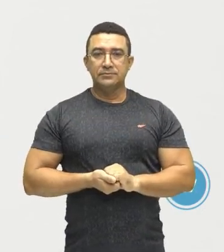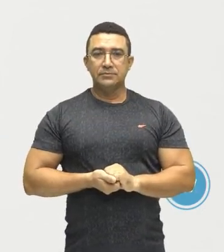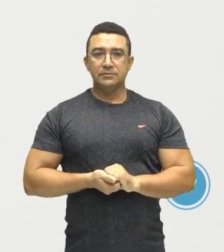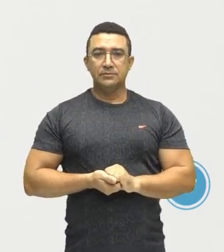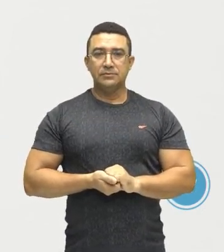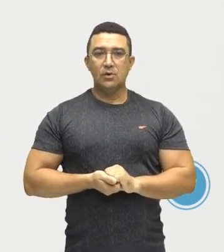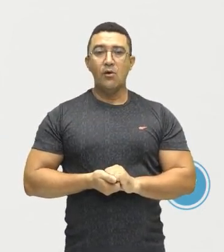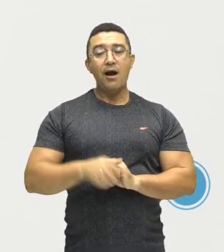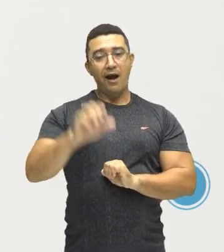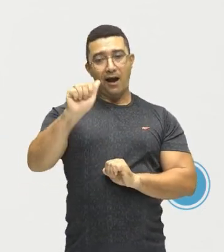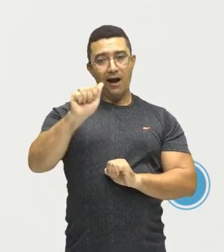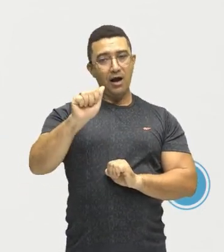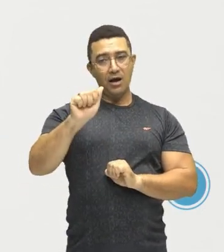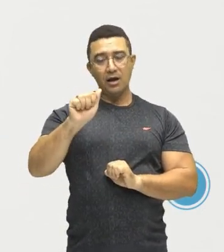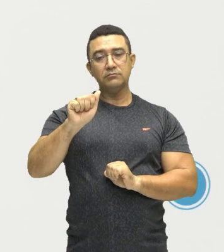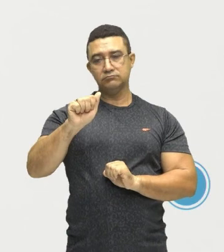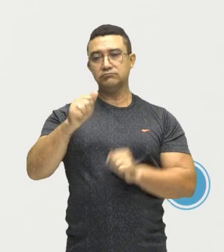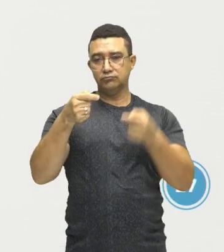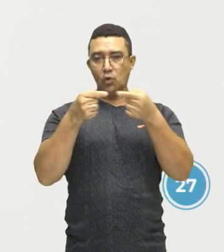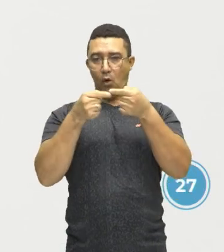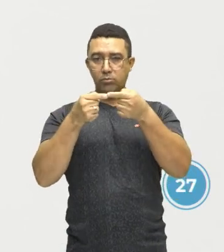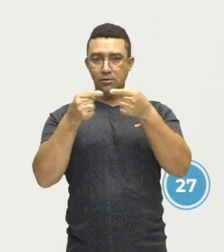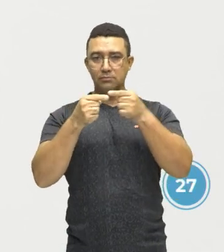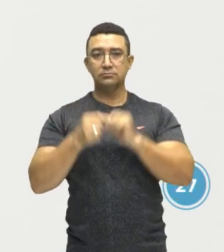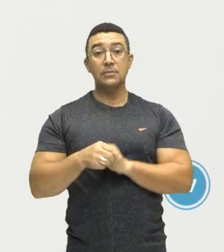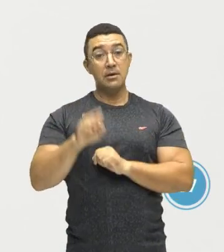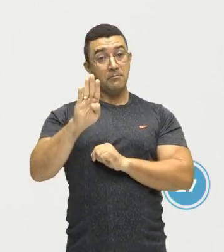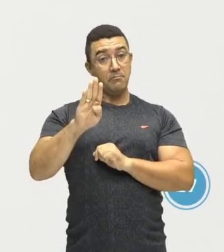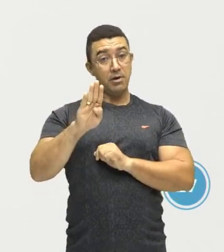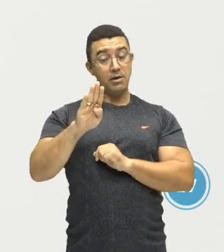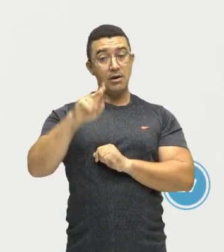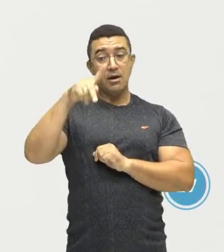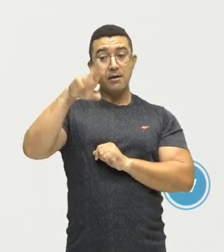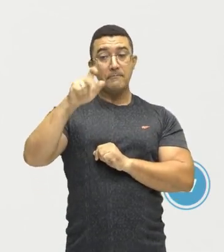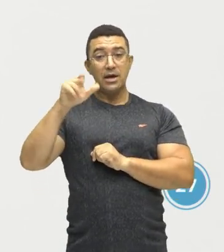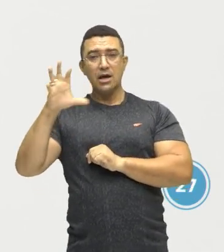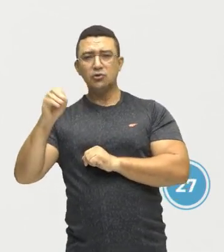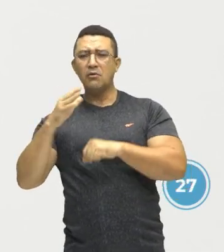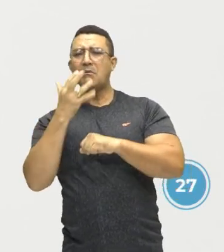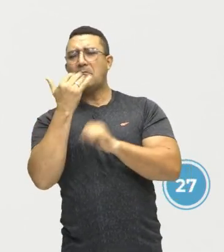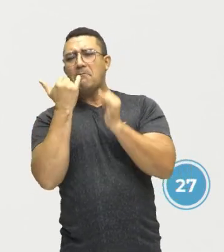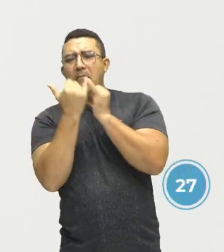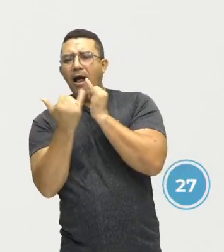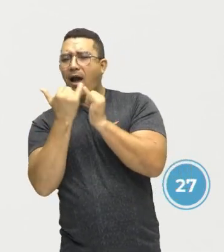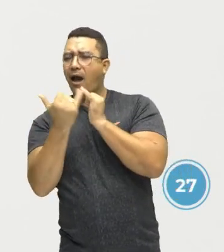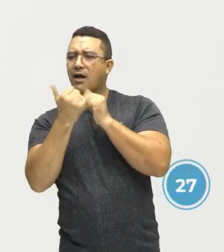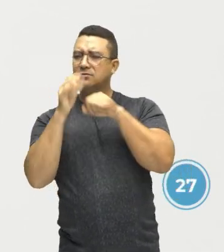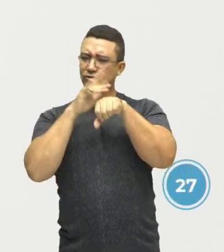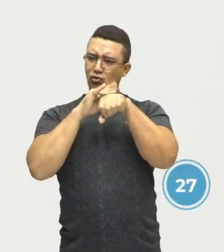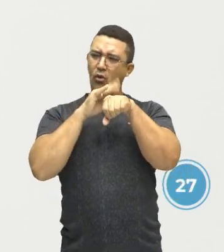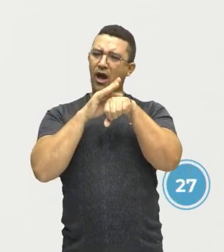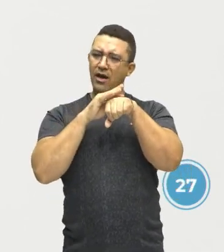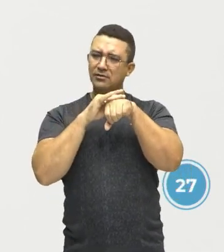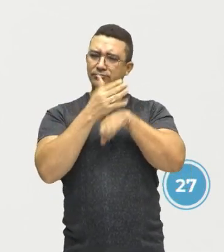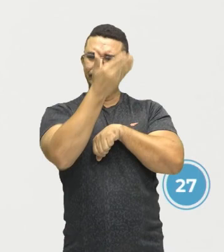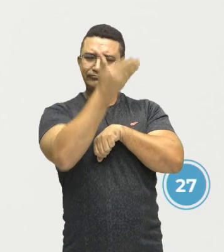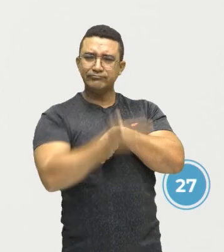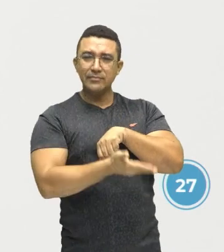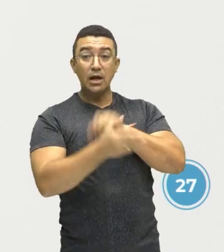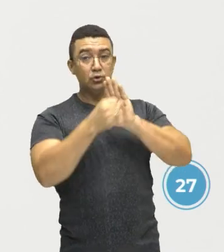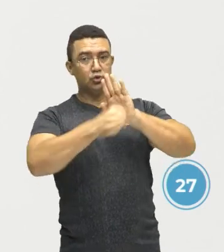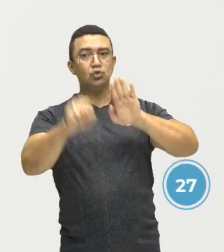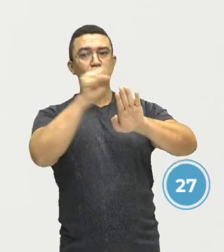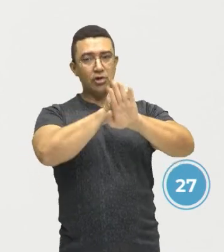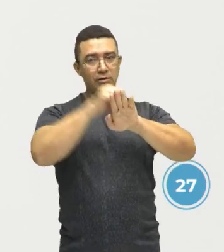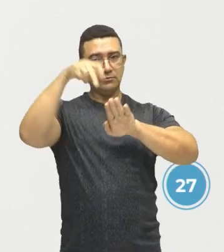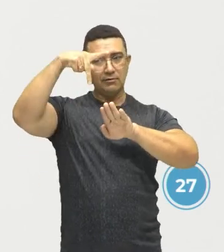letra A. Pedro parece adoentado. Quem parece adoentado? O Pedro. Está aí o nosso sujeito.